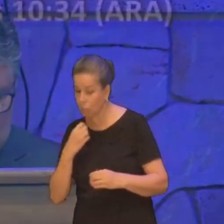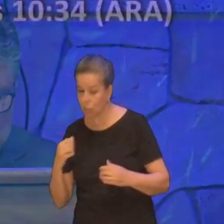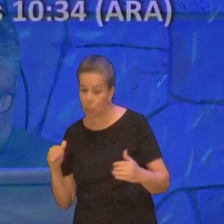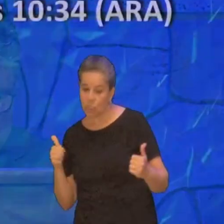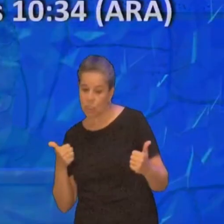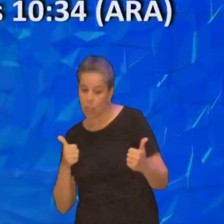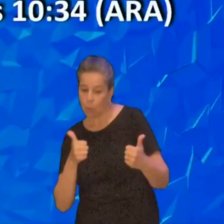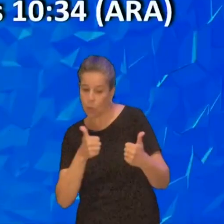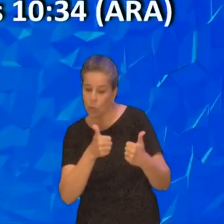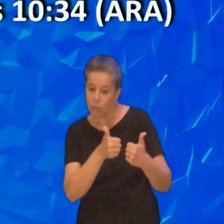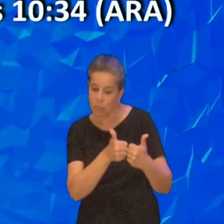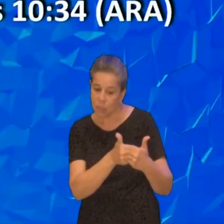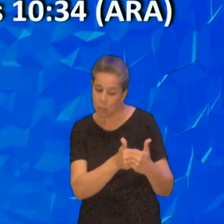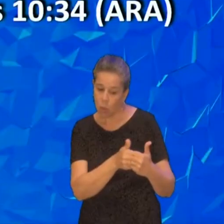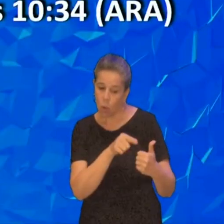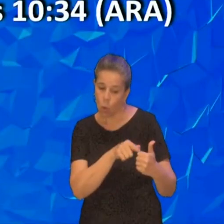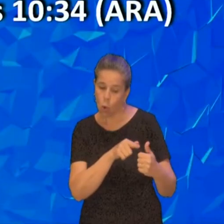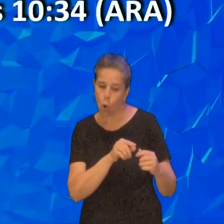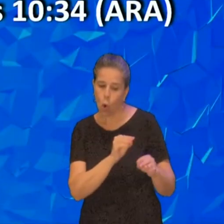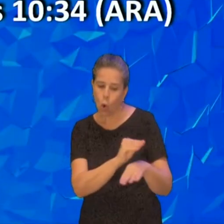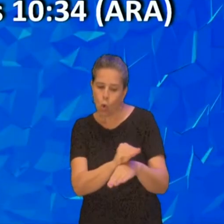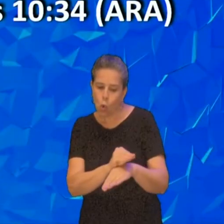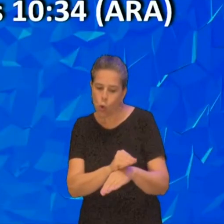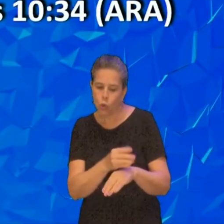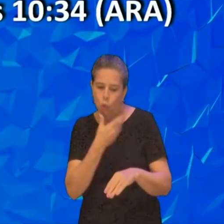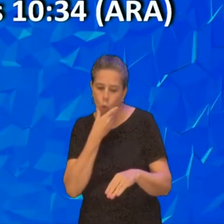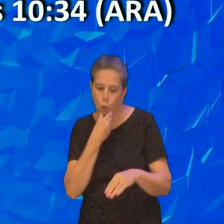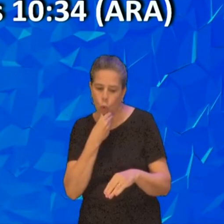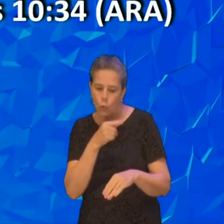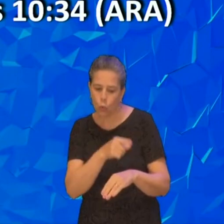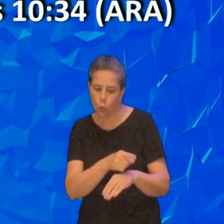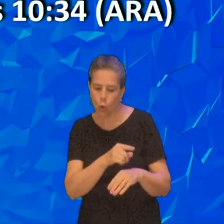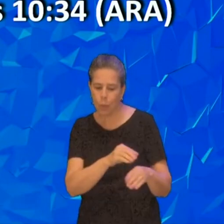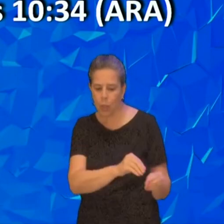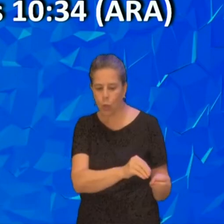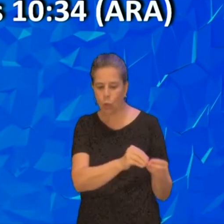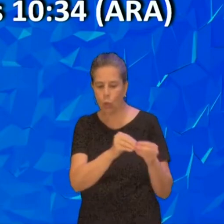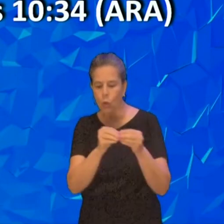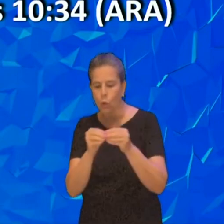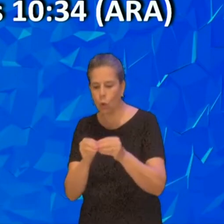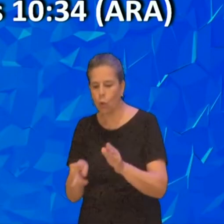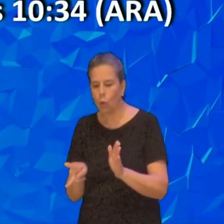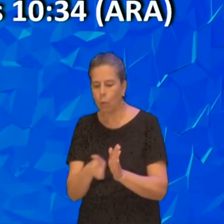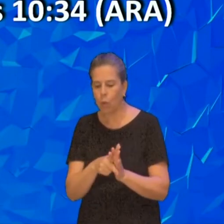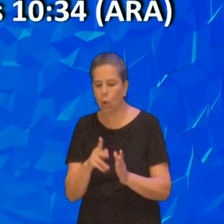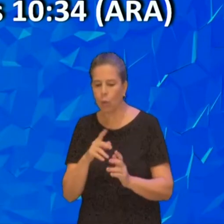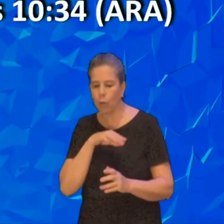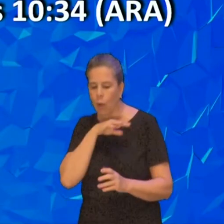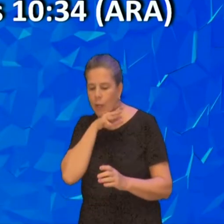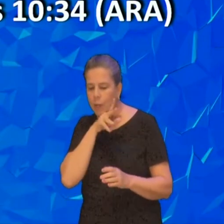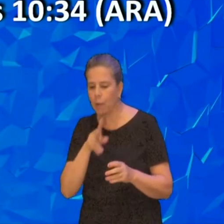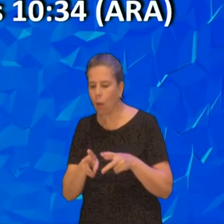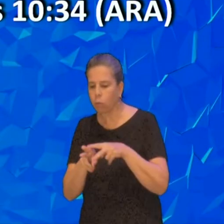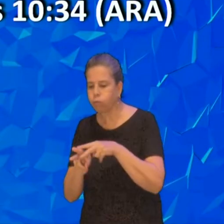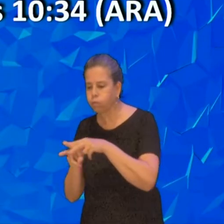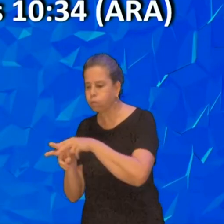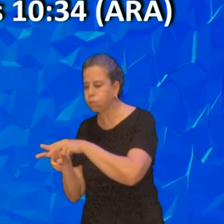e vinho. Depois colocou aquele homem sobre o seu próprio animal, levou-o e tratou dele.